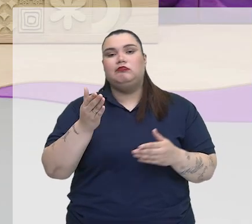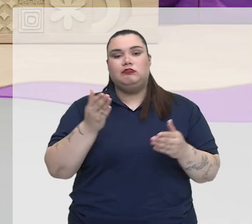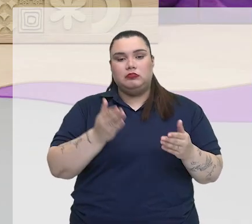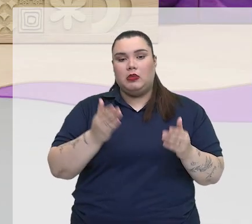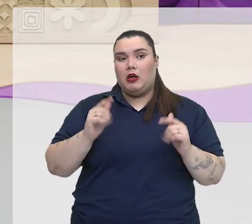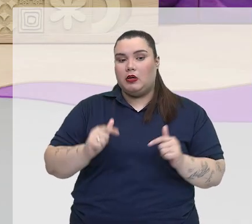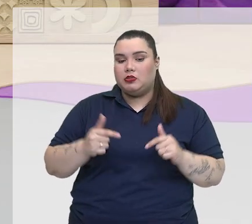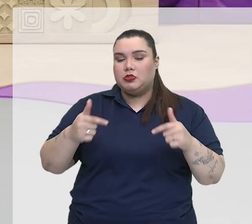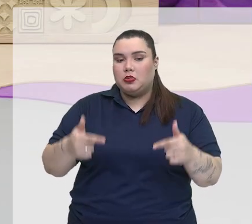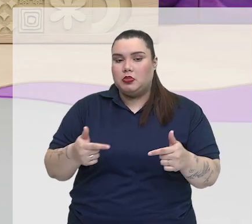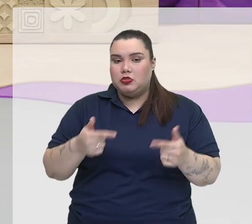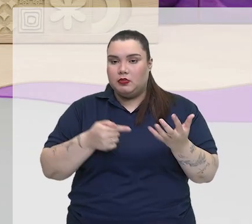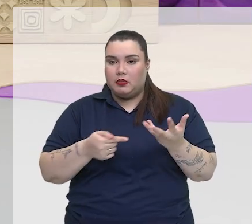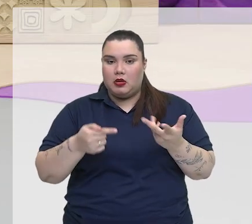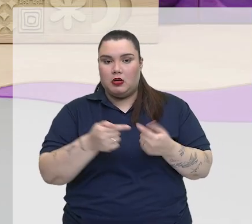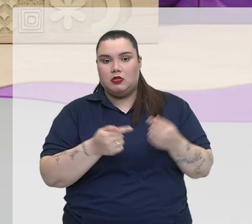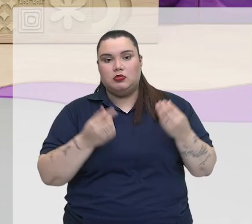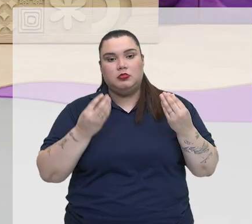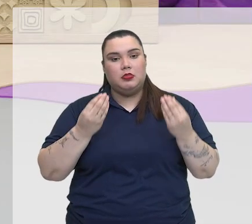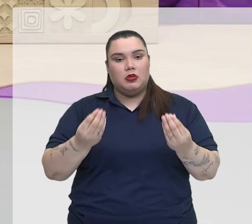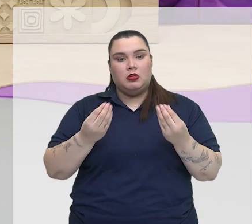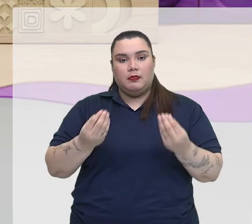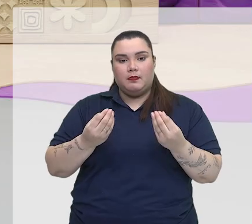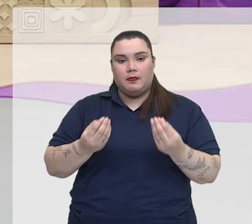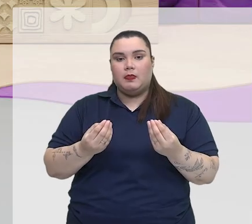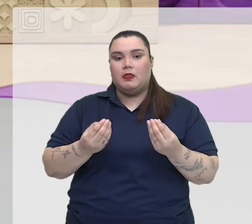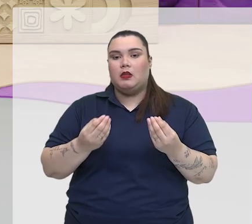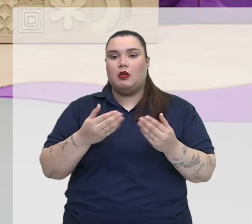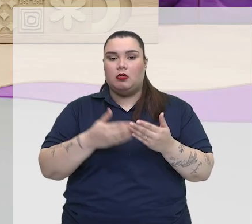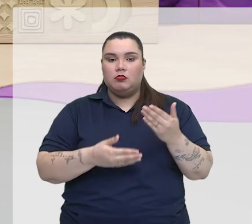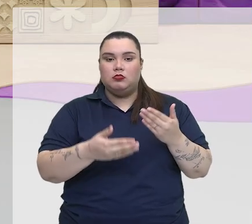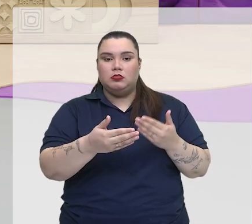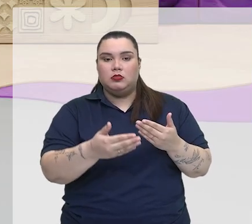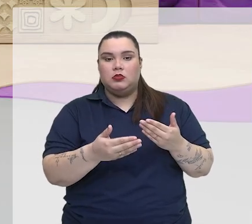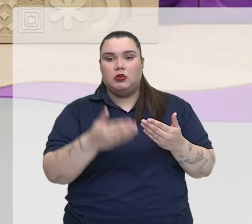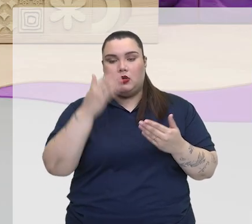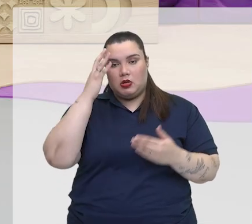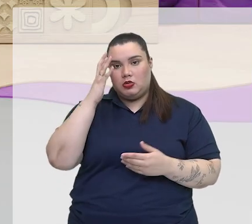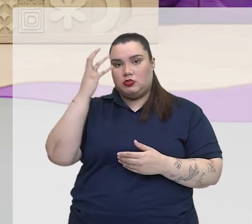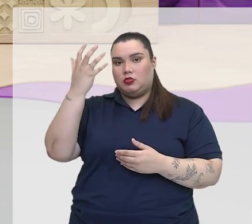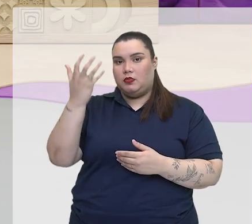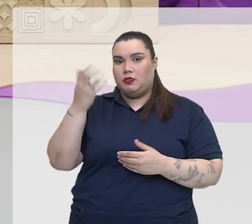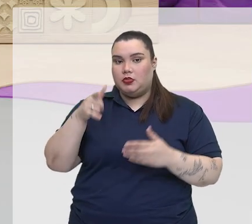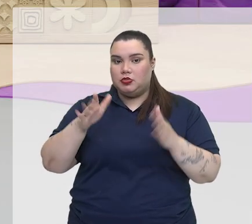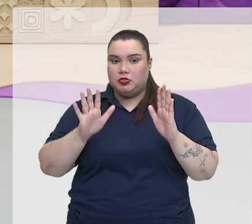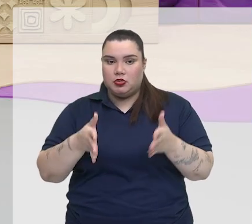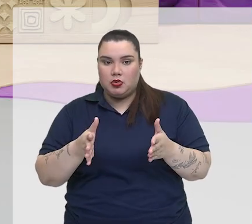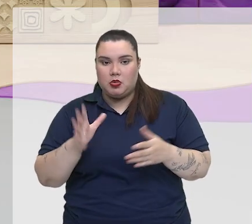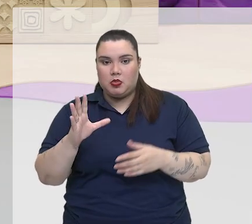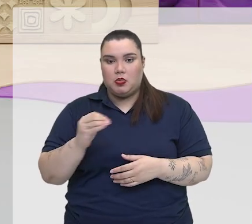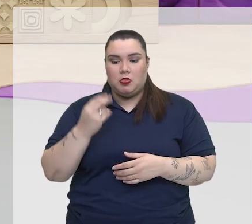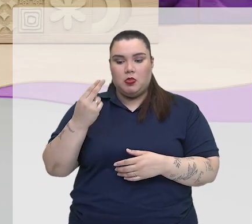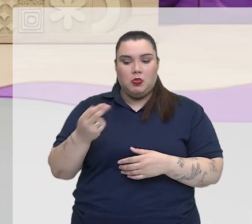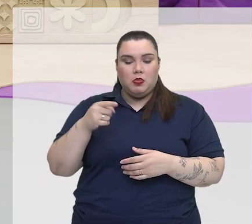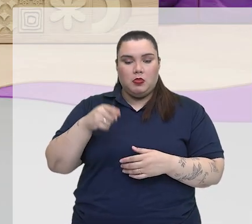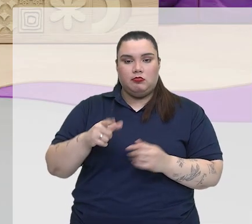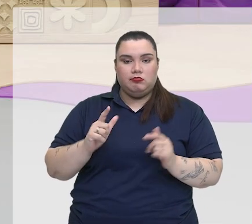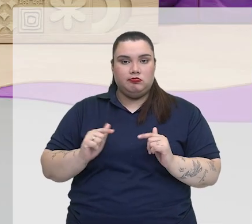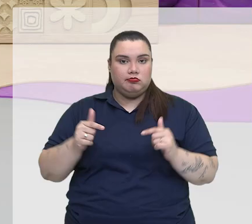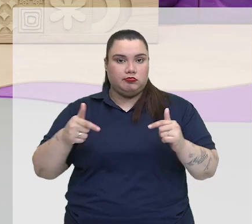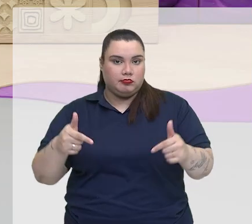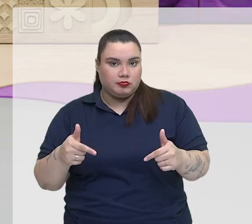desenvolvendo tarefas para, logo em seguida, resolvida essa tarefa, ou colocando em prática